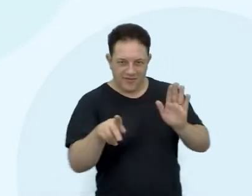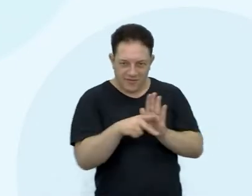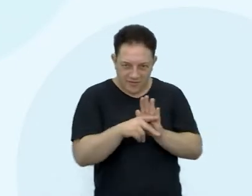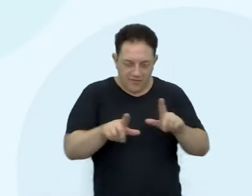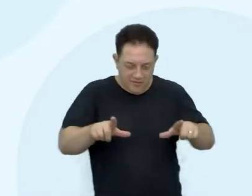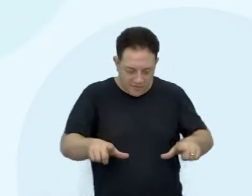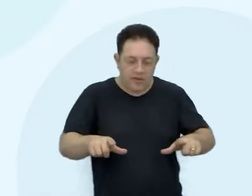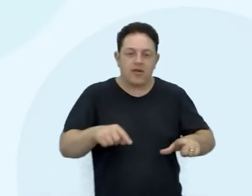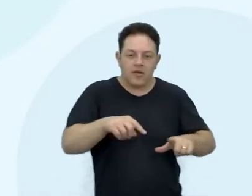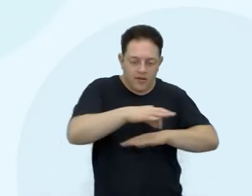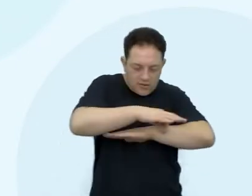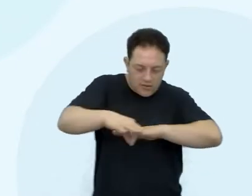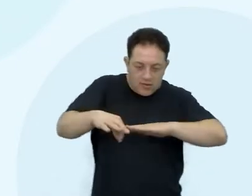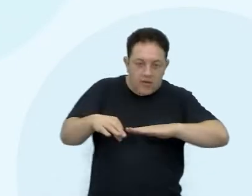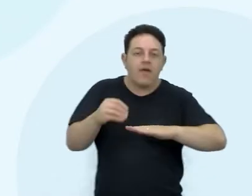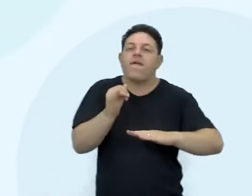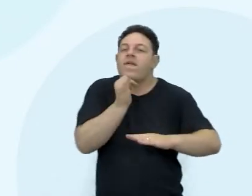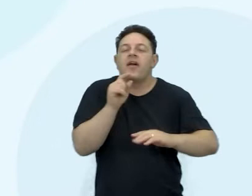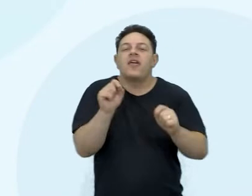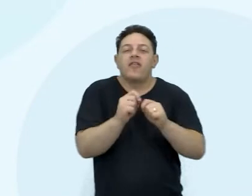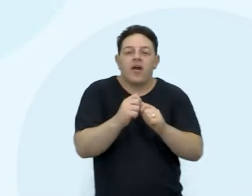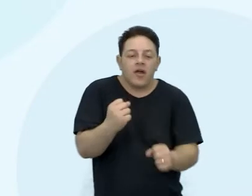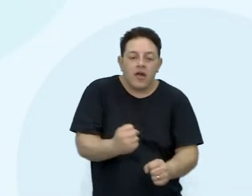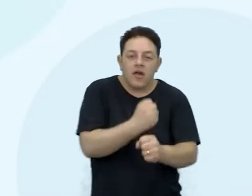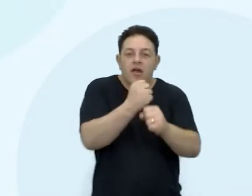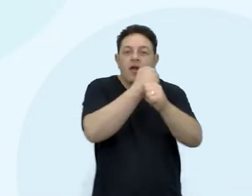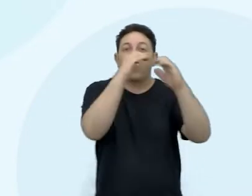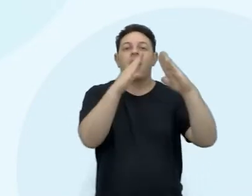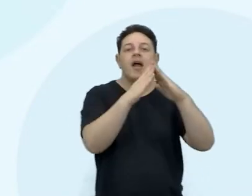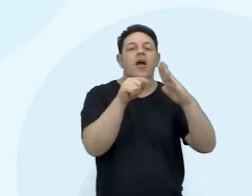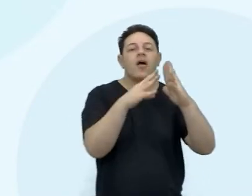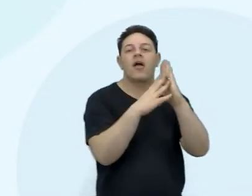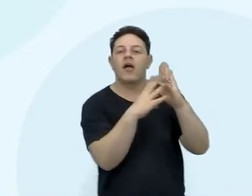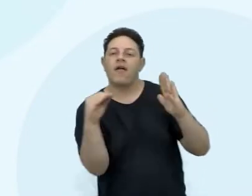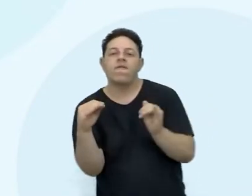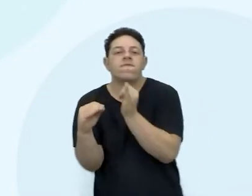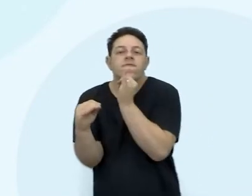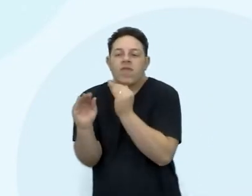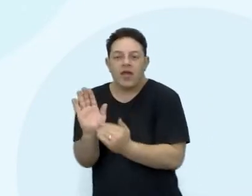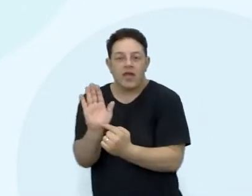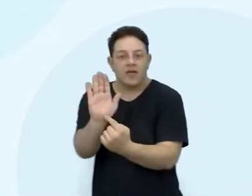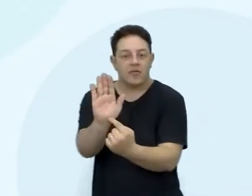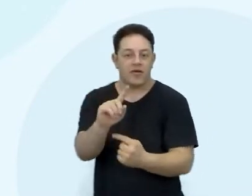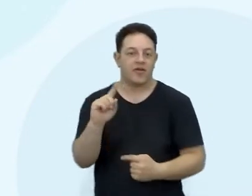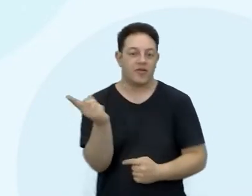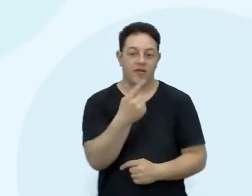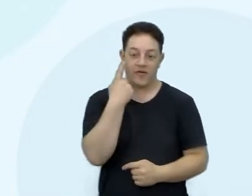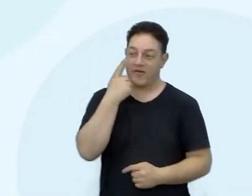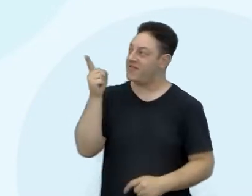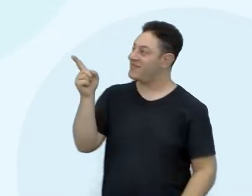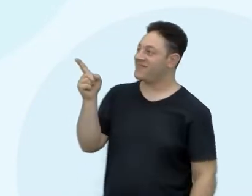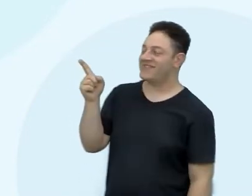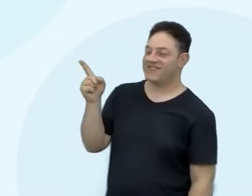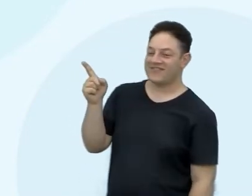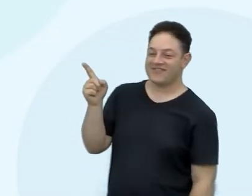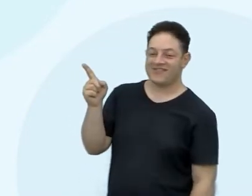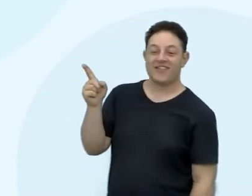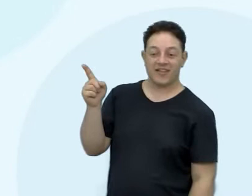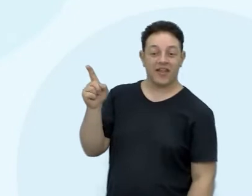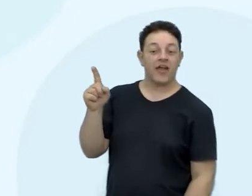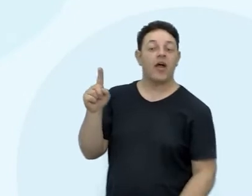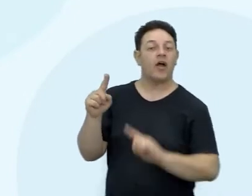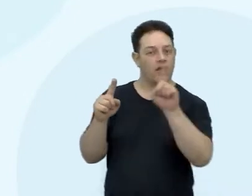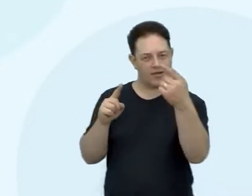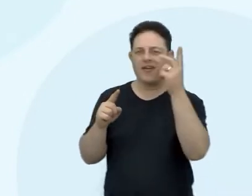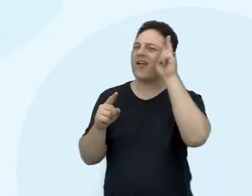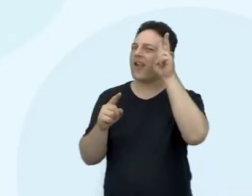também a construção de uma casa mesmo, protótipo que a gente vai apresentar hoje aqui para vocês. Né? Que aí quem